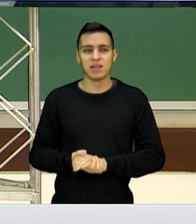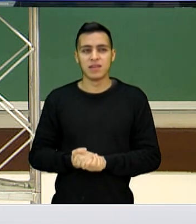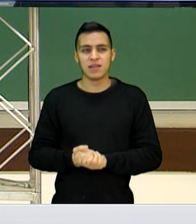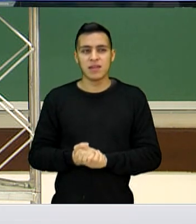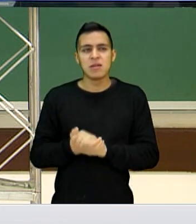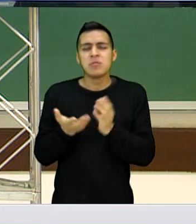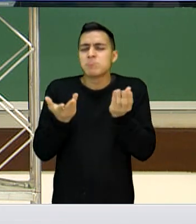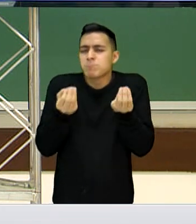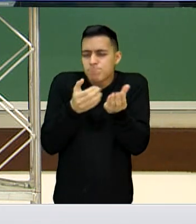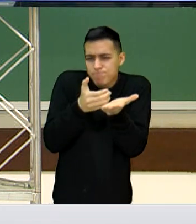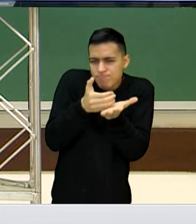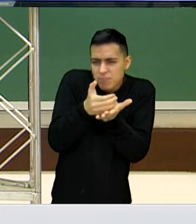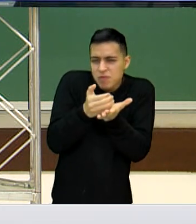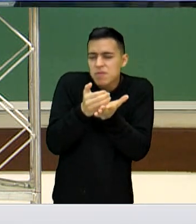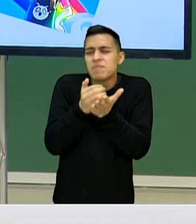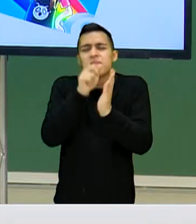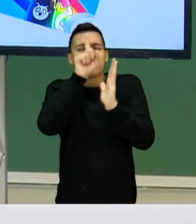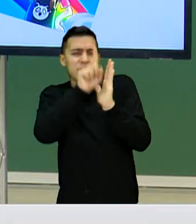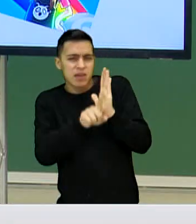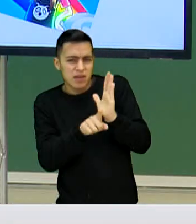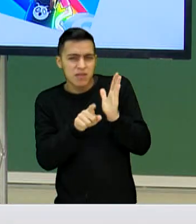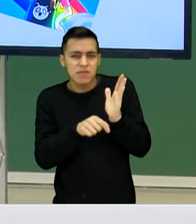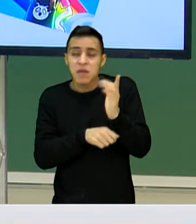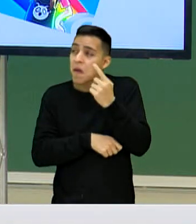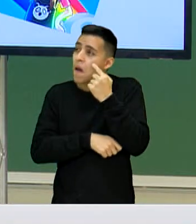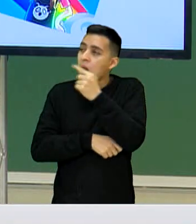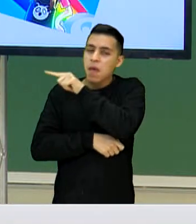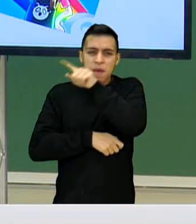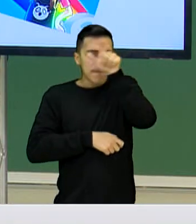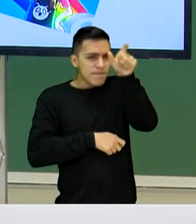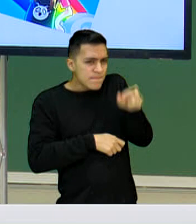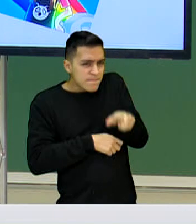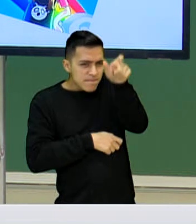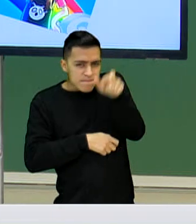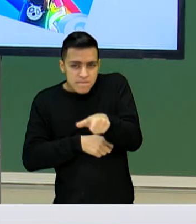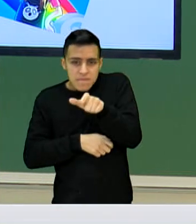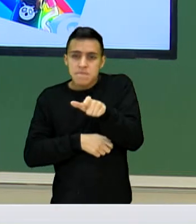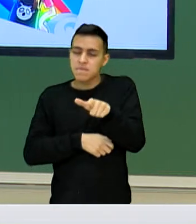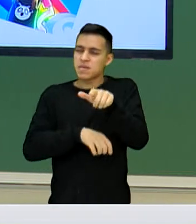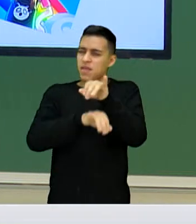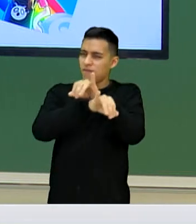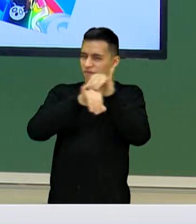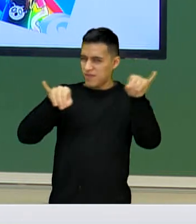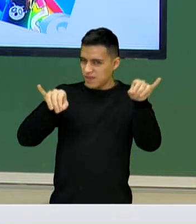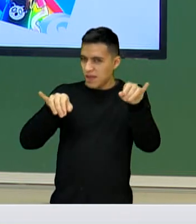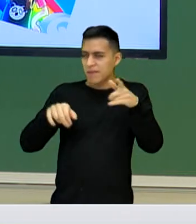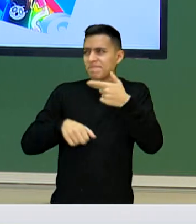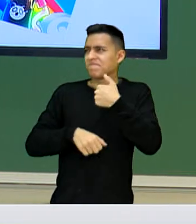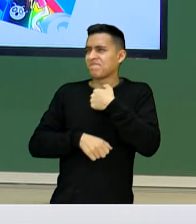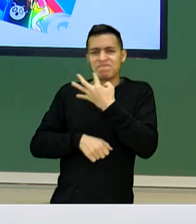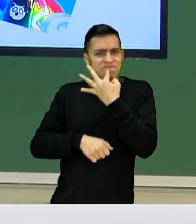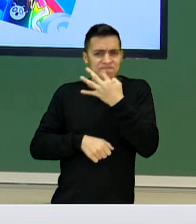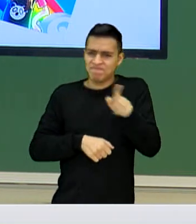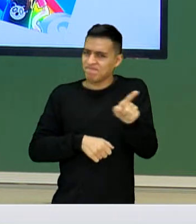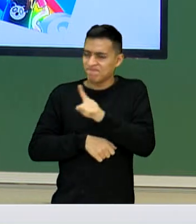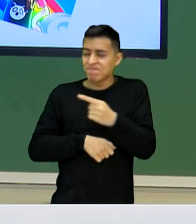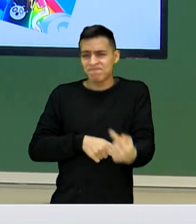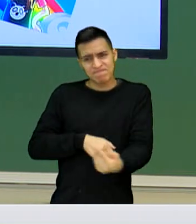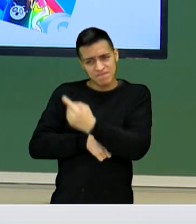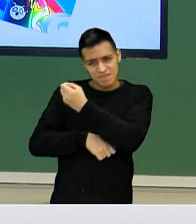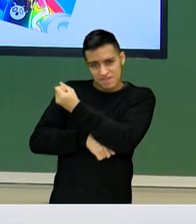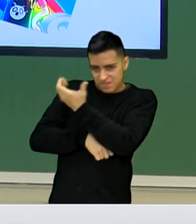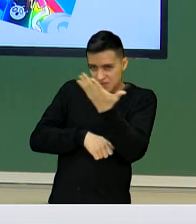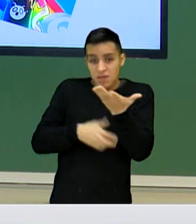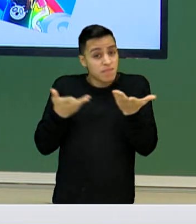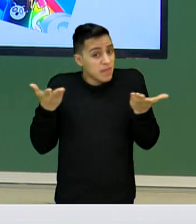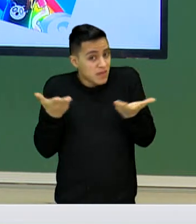A gente começa com essas perguntas. Você tem esses personagens. Confesso para você que alguns deles eu não conhecia, tá bom? Mas